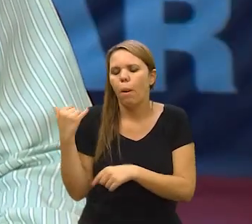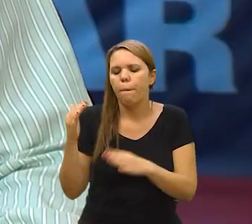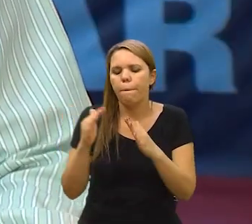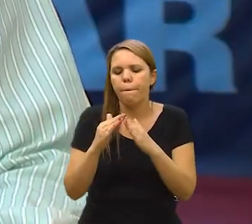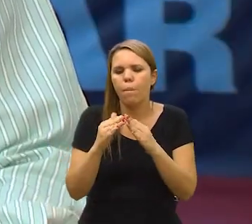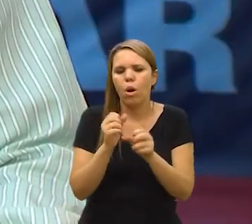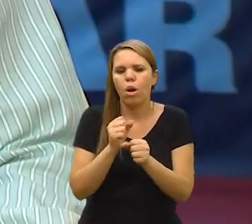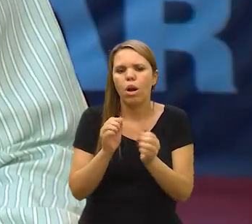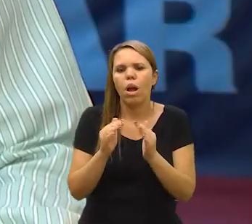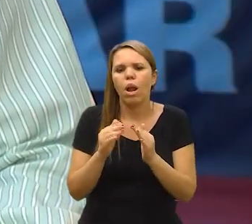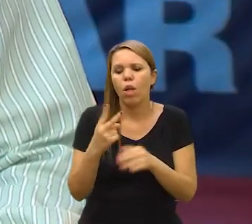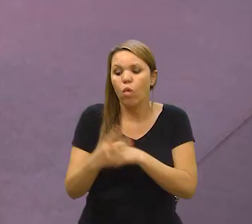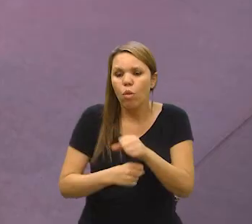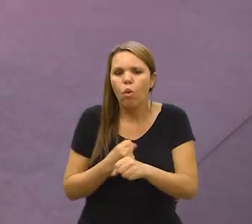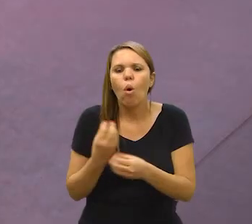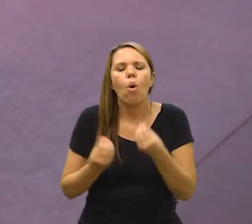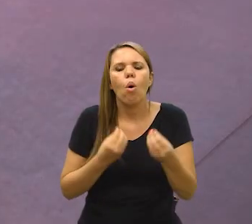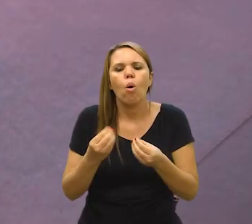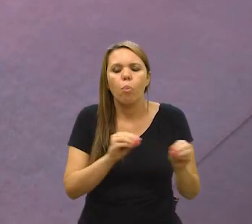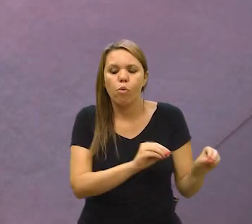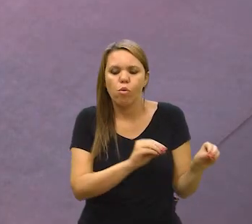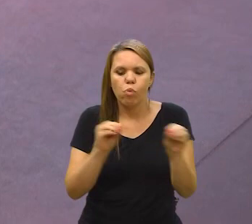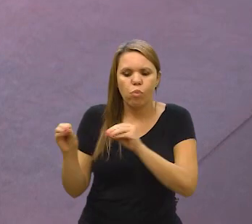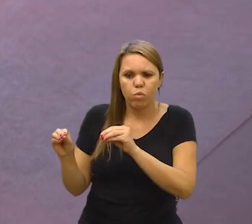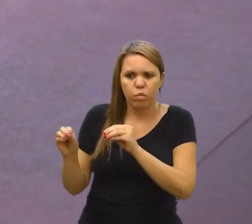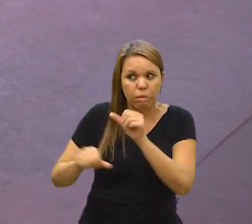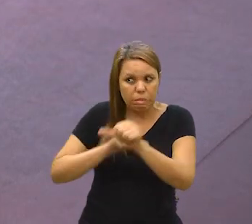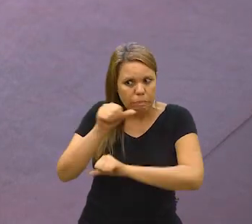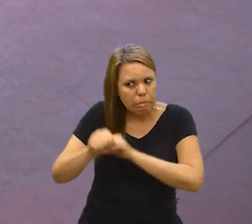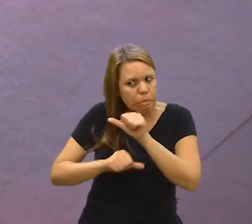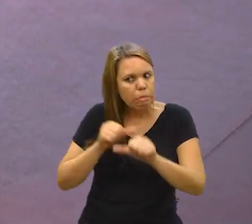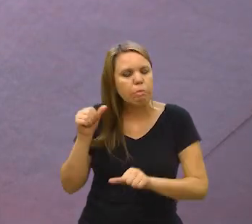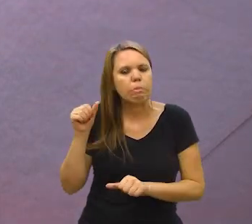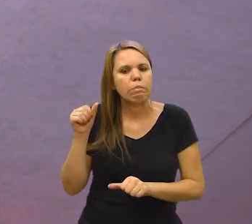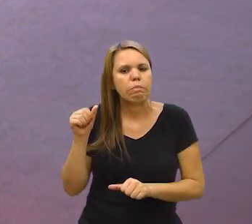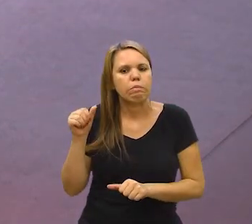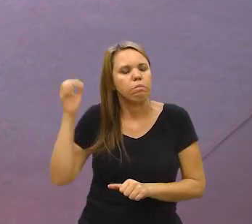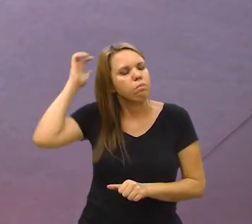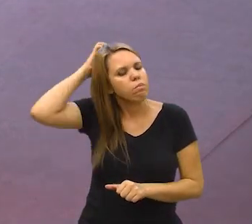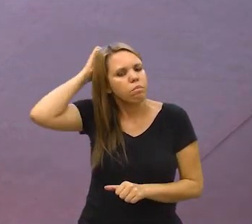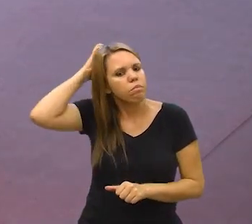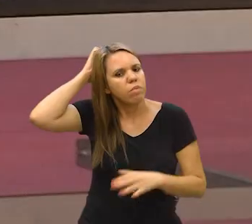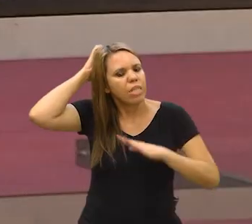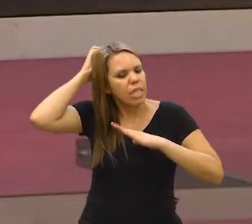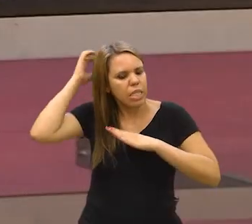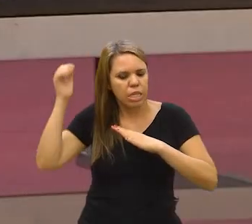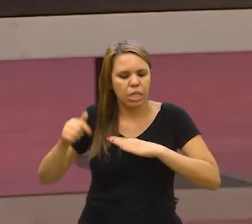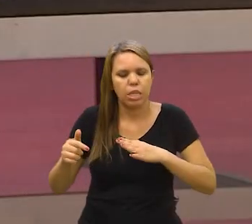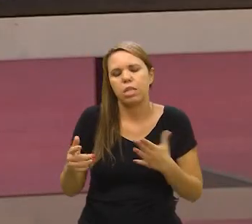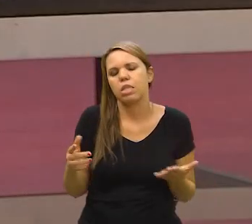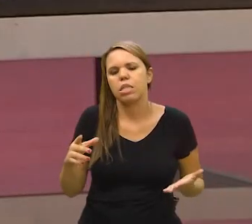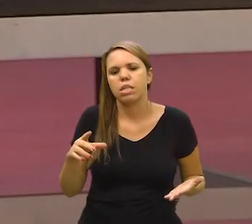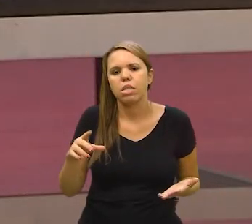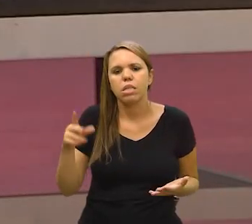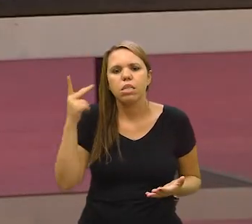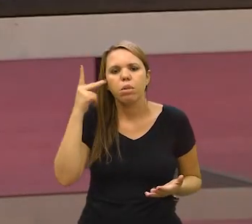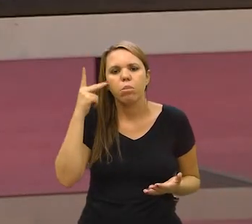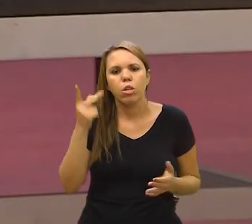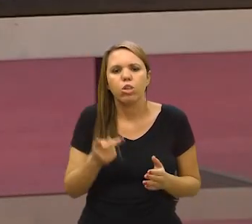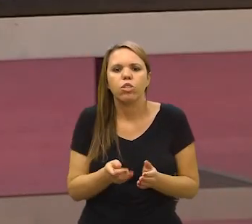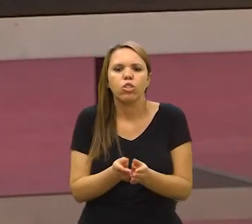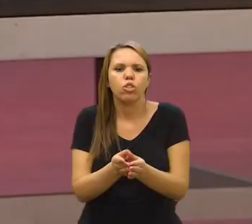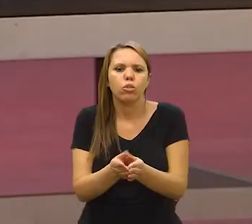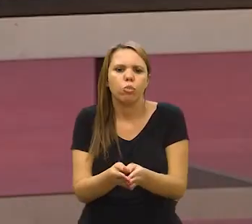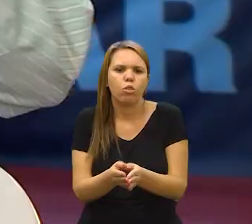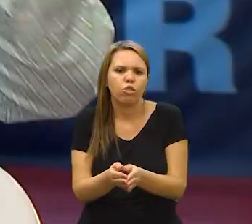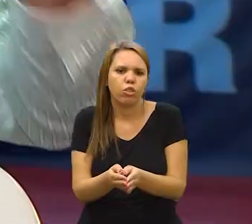2 anos. Como é que foi para você essa mudança radical de mudar da cidade que você estava, que estado de São Paulo, estava onde? Mojimirim? Mojimirim,